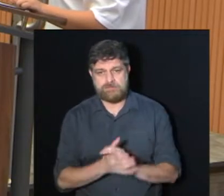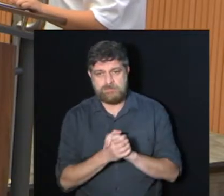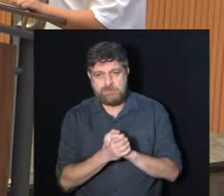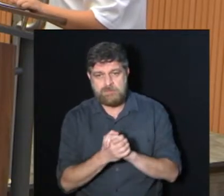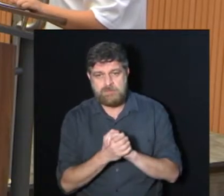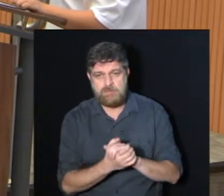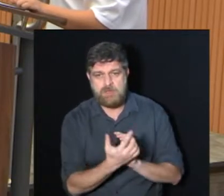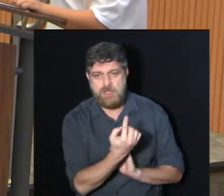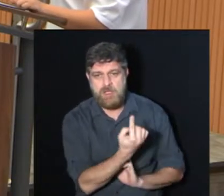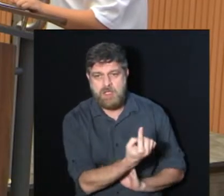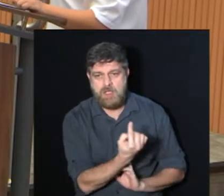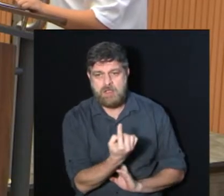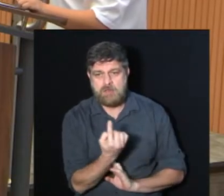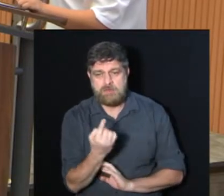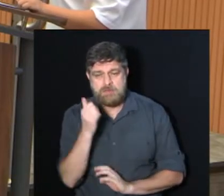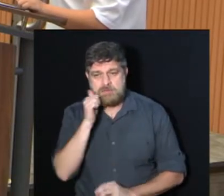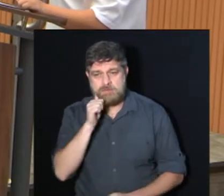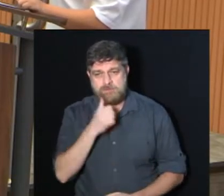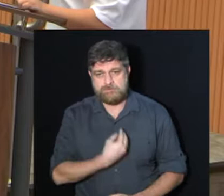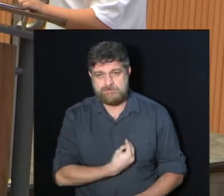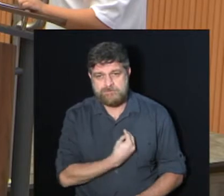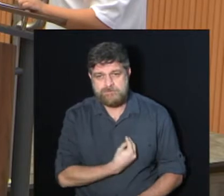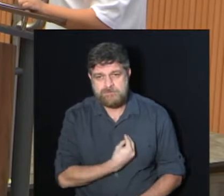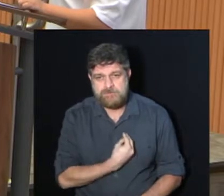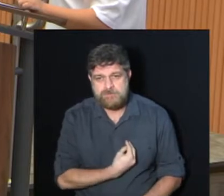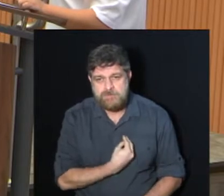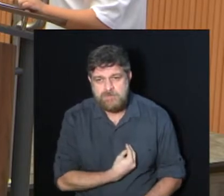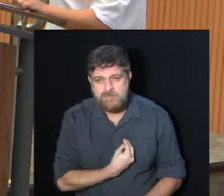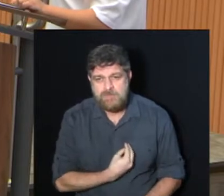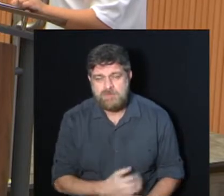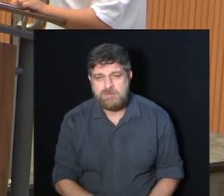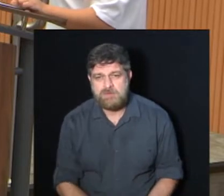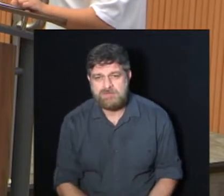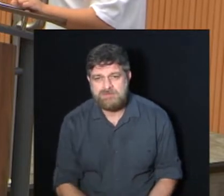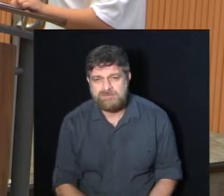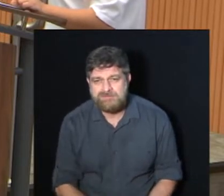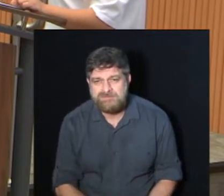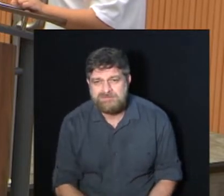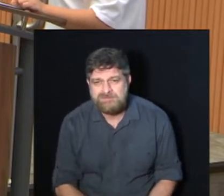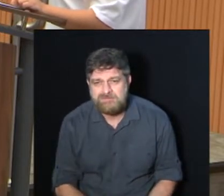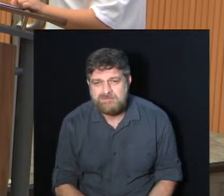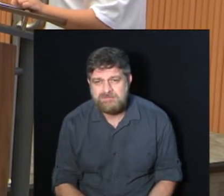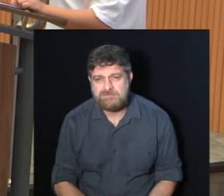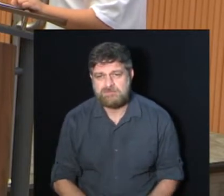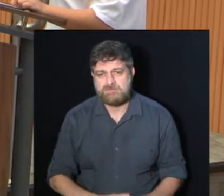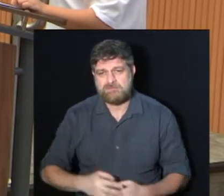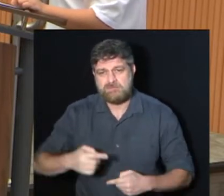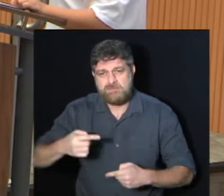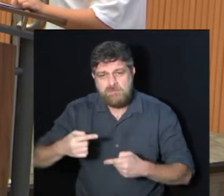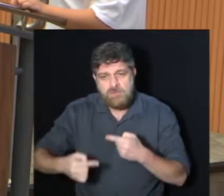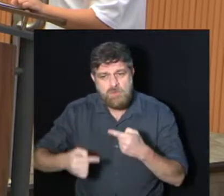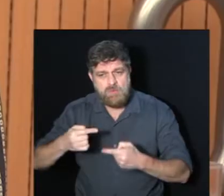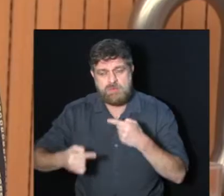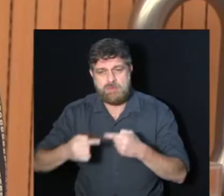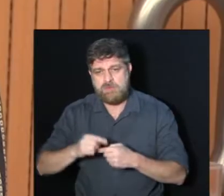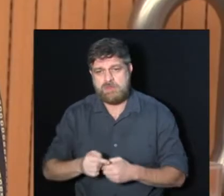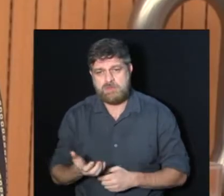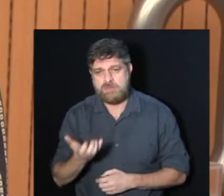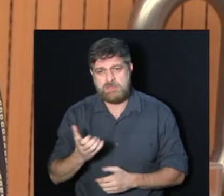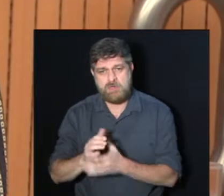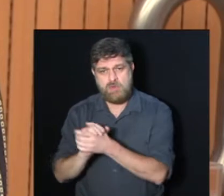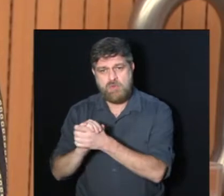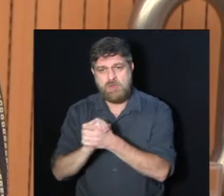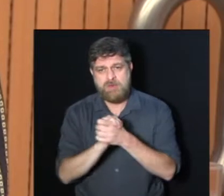mulheres que está aqui presente nessa mesa, contribuindo para esse debate. Quero saudar a cada uma das